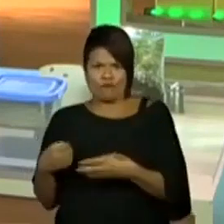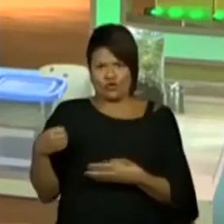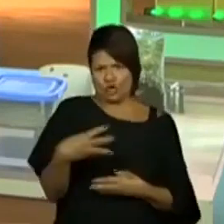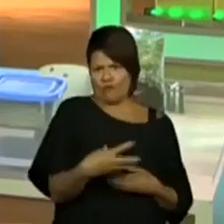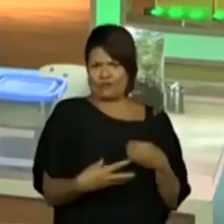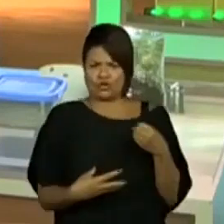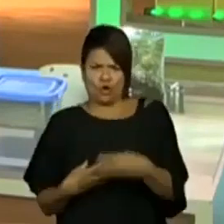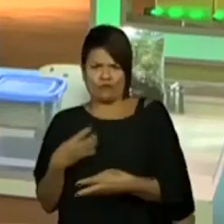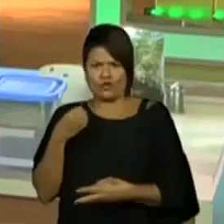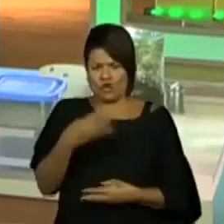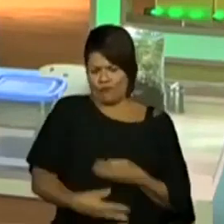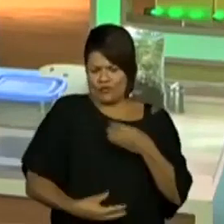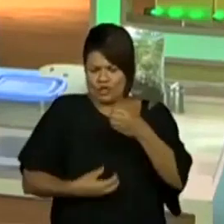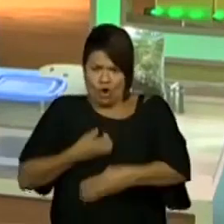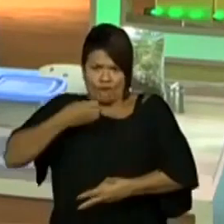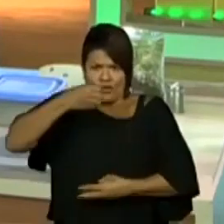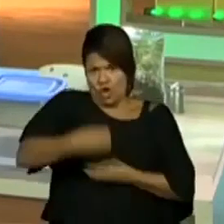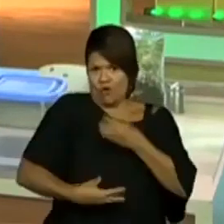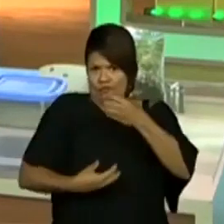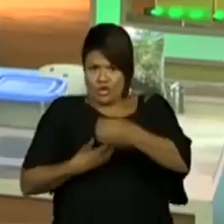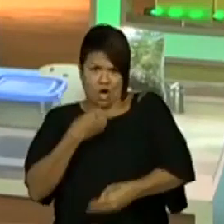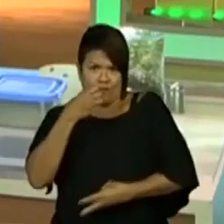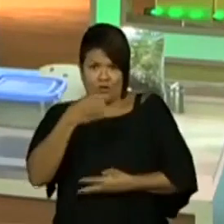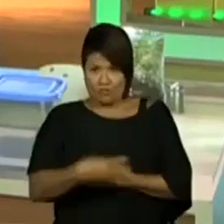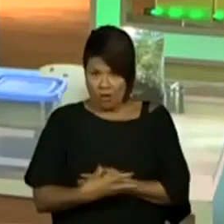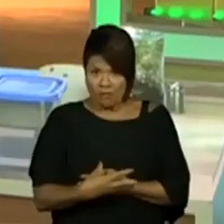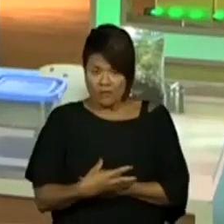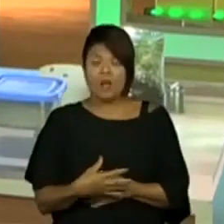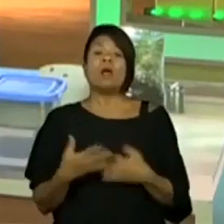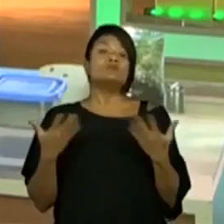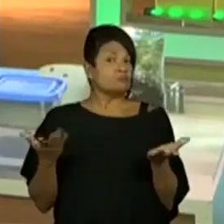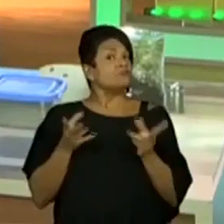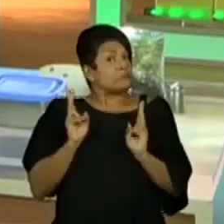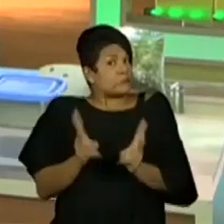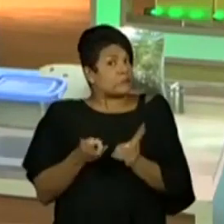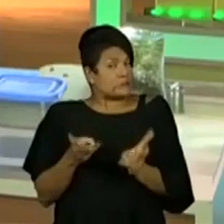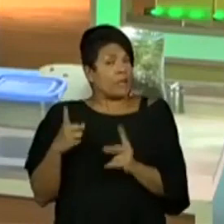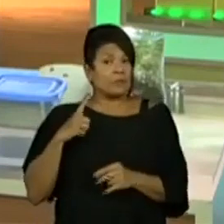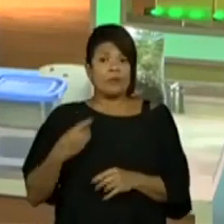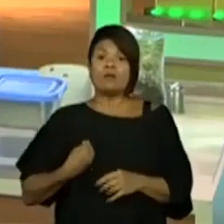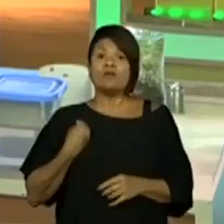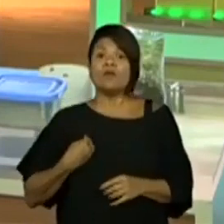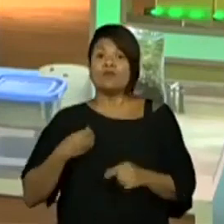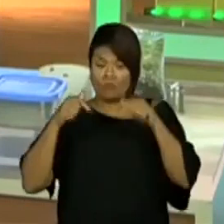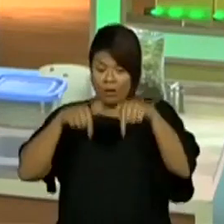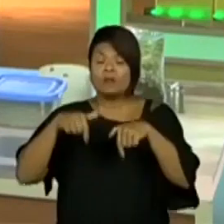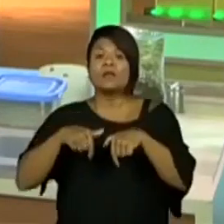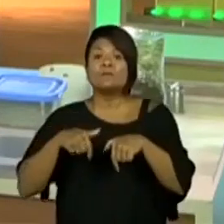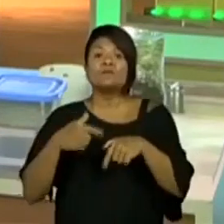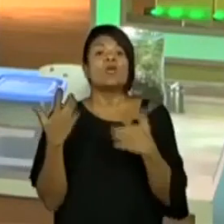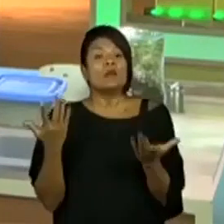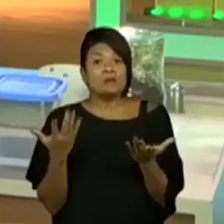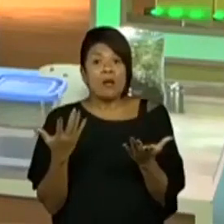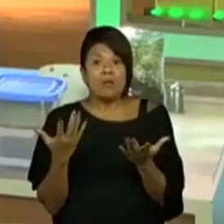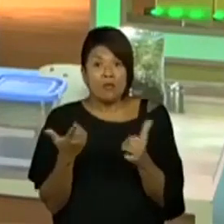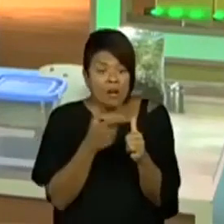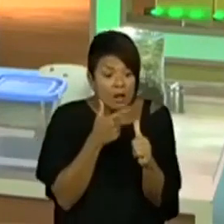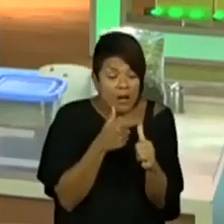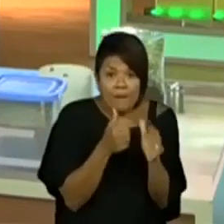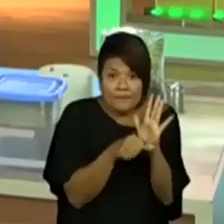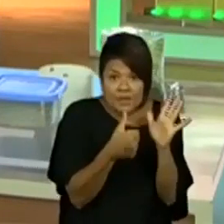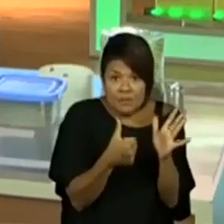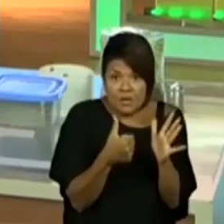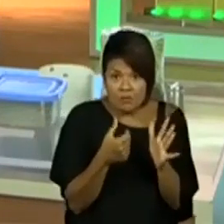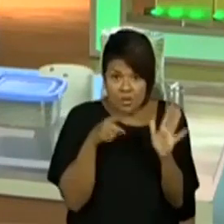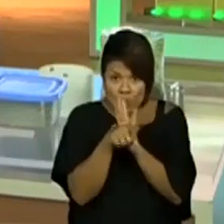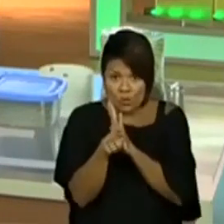renovando constantemente, ela estaria sempre presente. Então, aquela minha primeira pergunta, será que teria muito